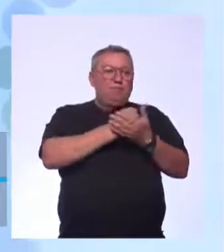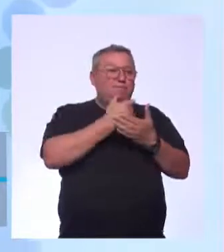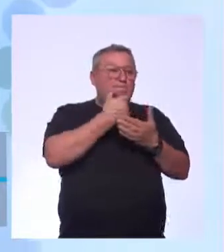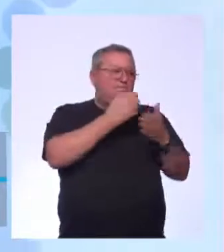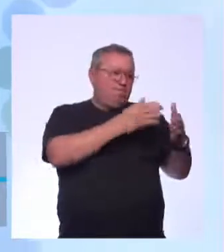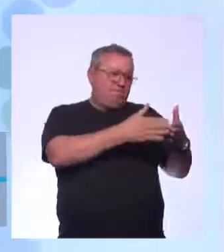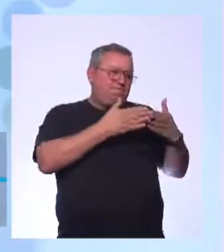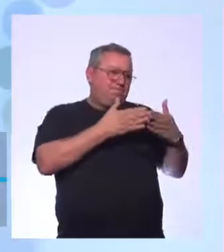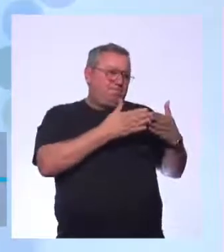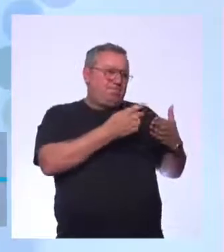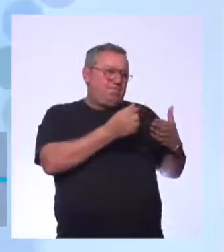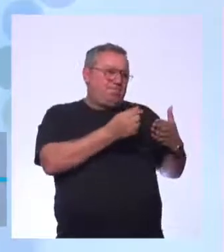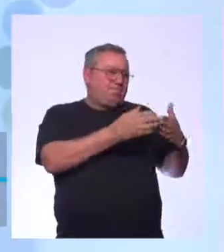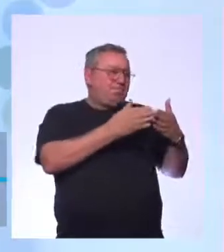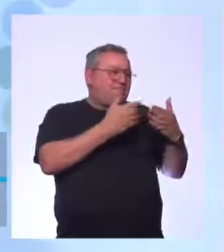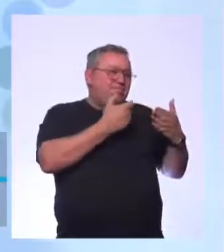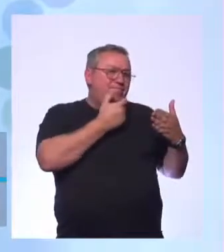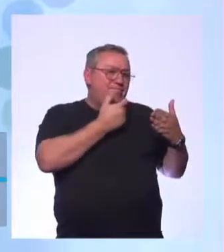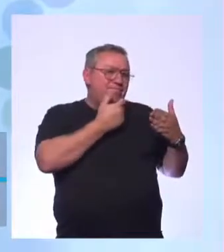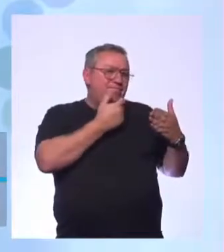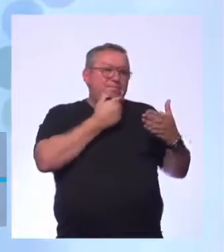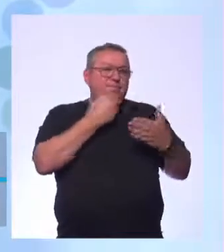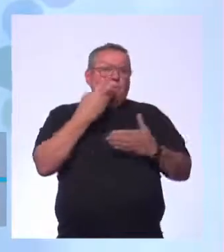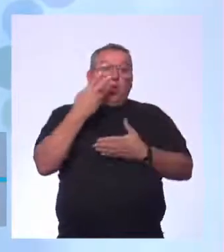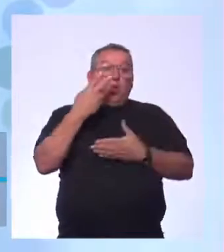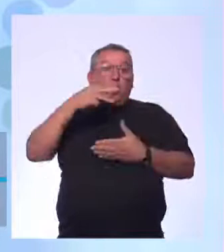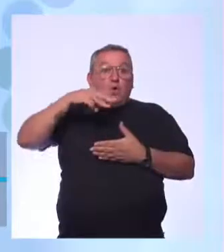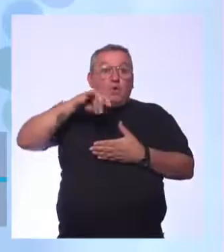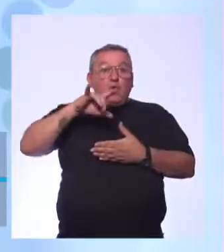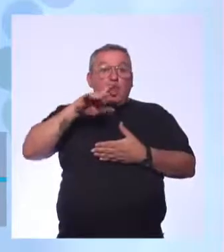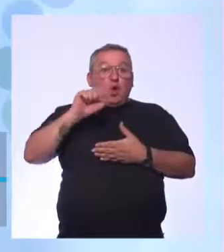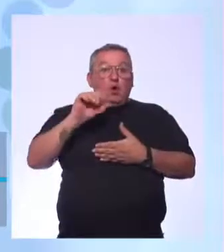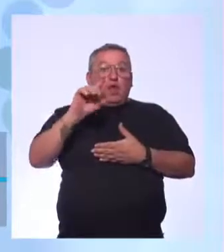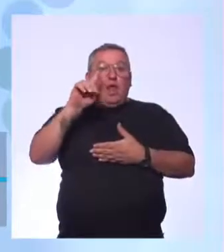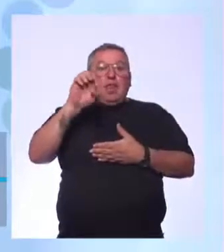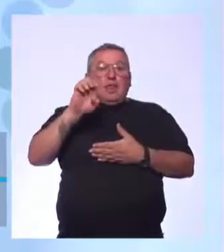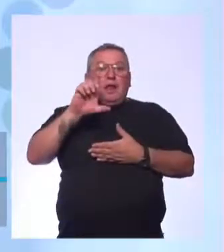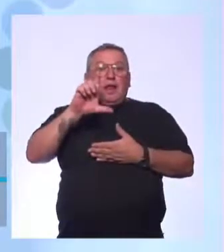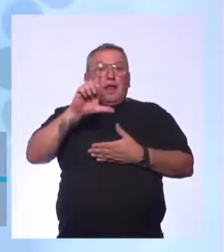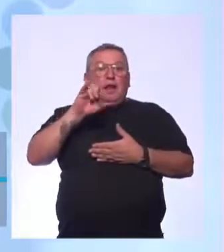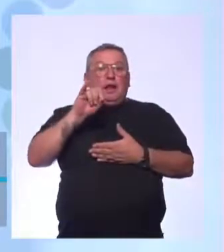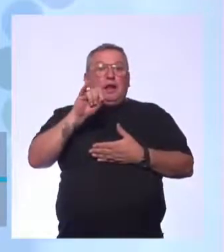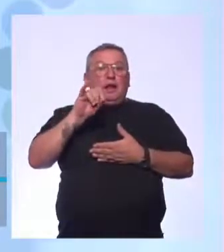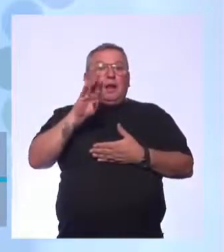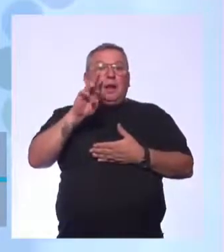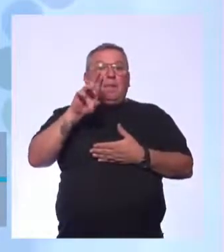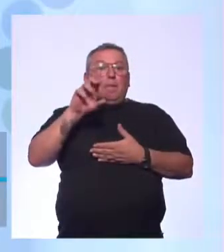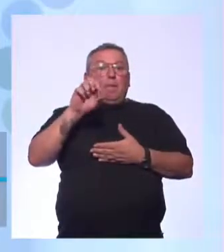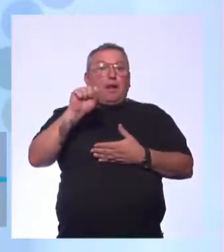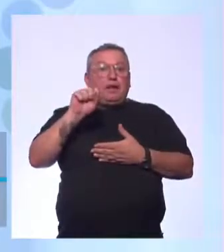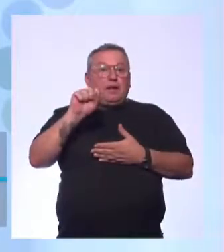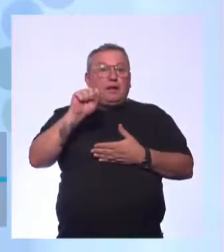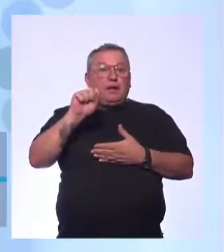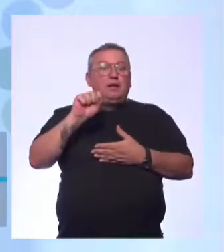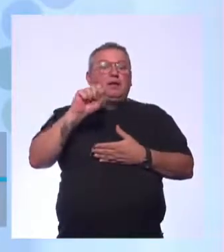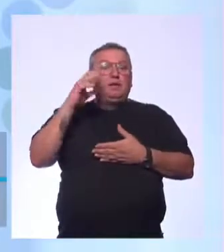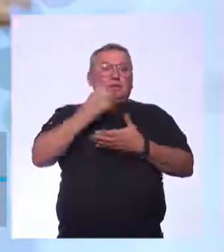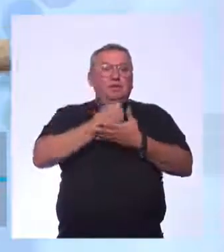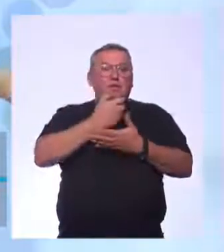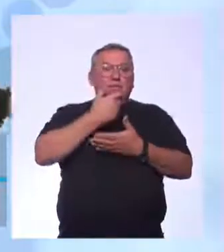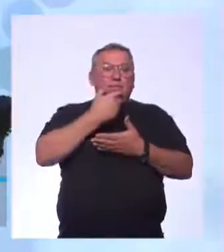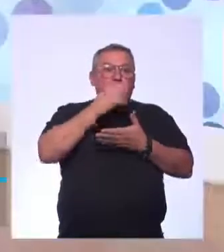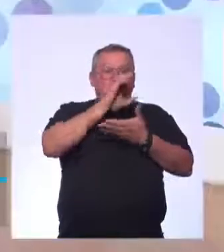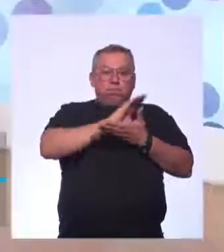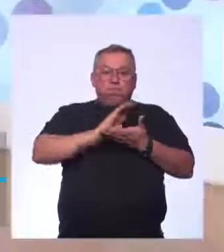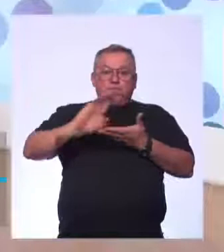ingleses esse dinheiro, 2 milhões de libras, para pagar os portugueses. Então, o Brasil pega dos ingleses e